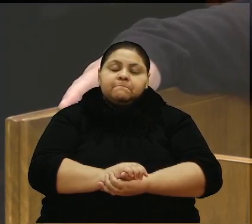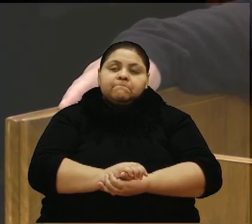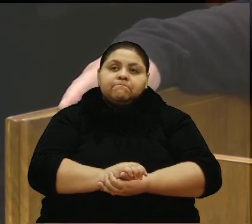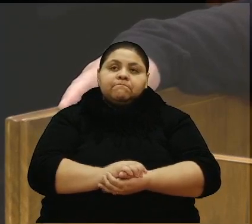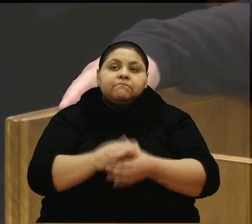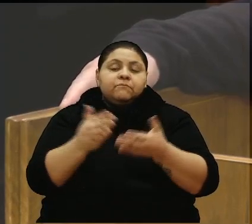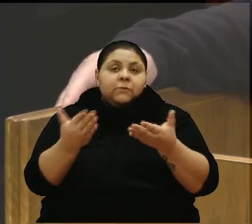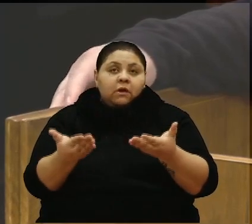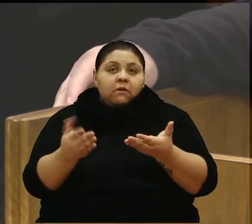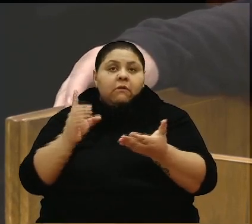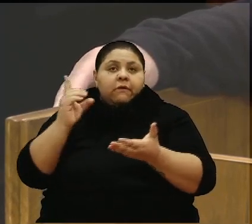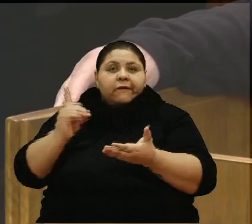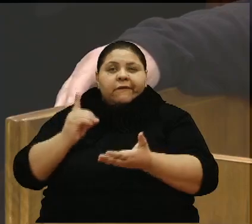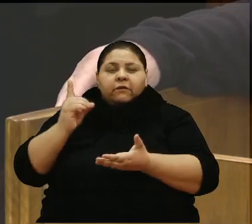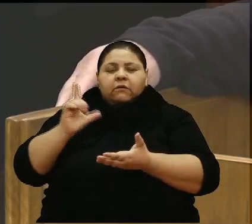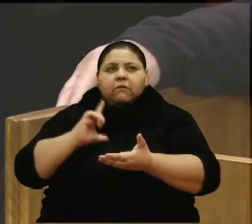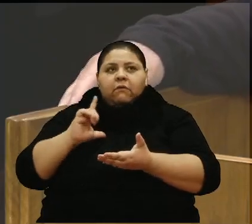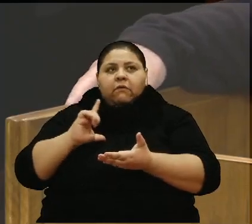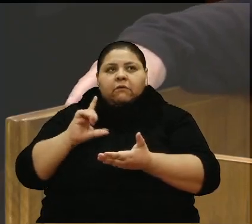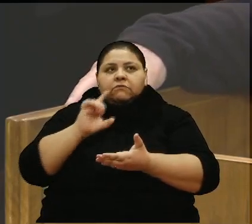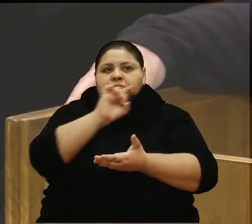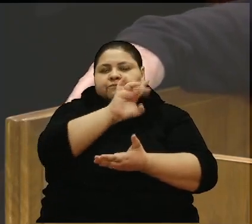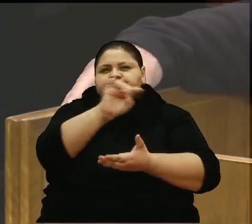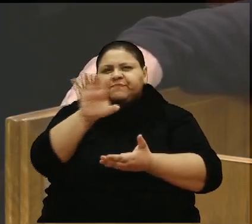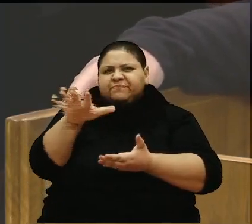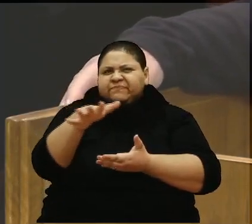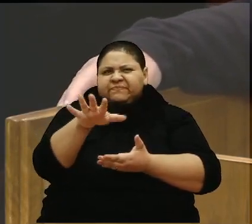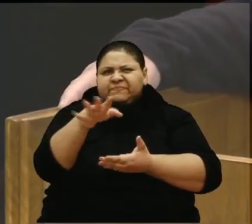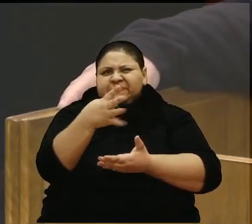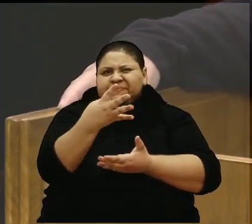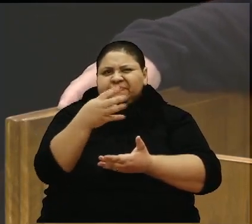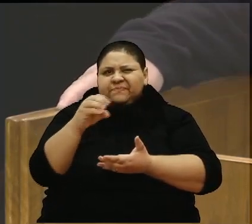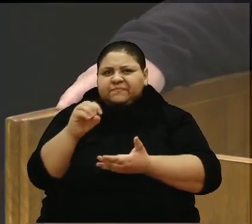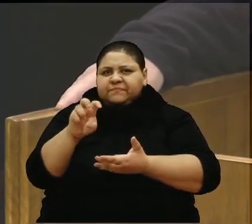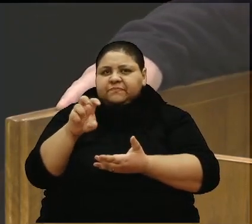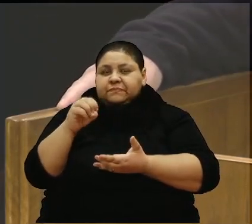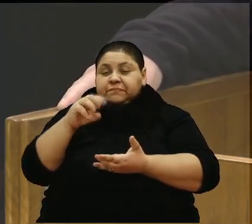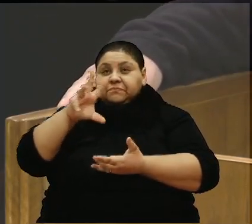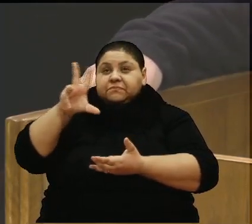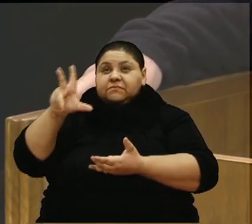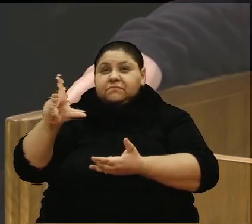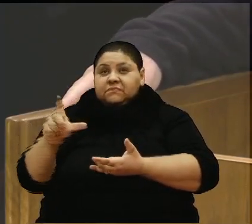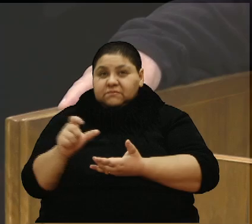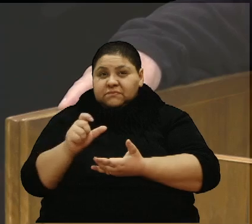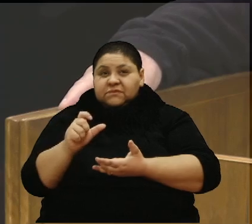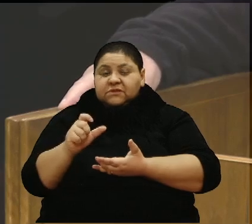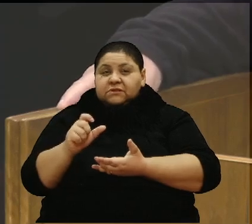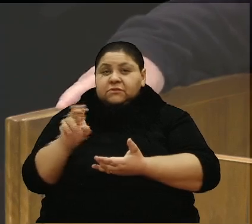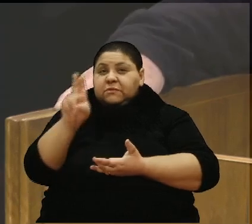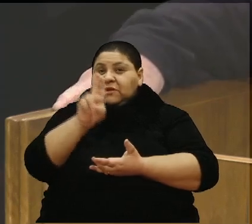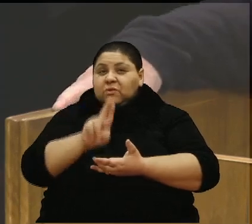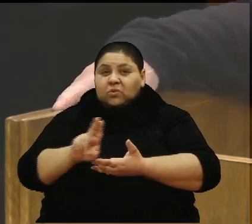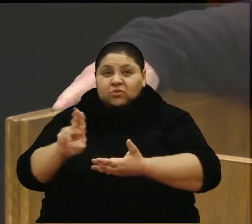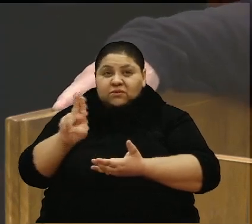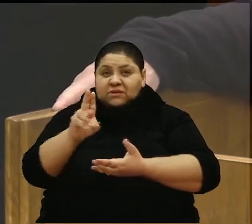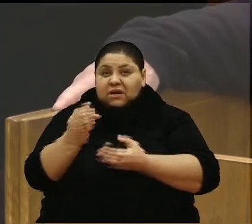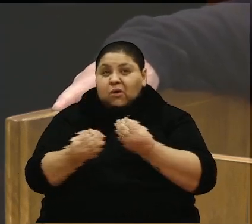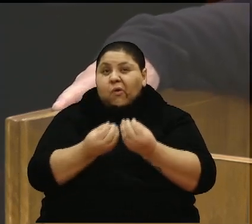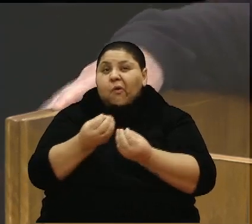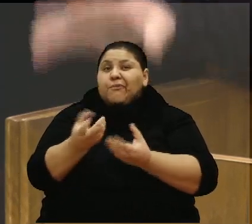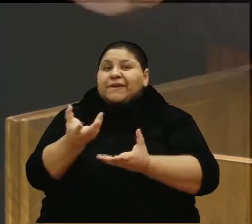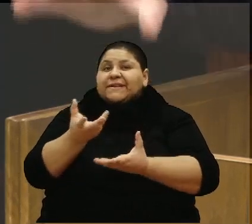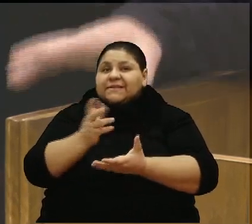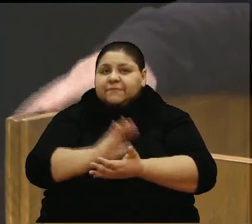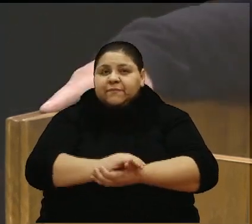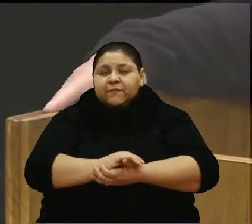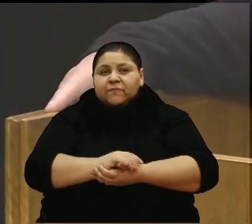E os deputados têm lá, cada um, em torno de 40, 50 milhões para aplicar onde bem entender. E